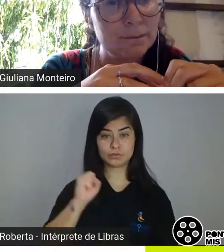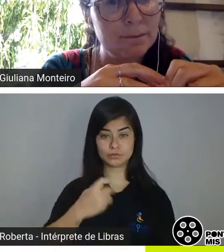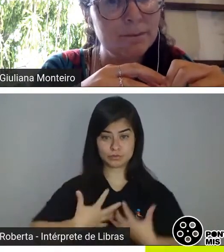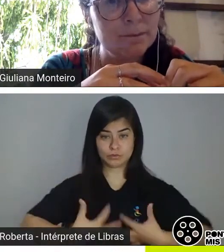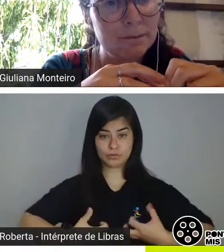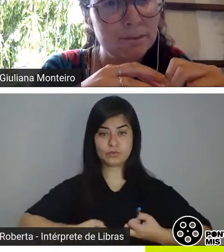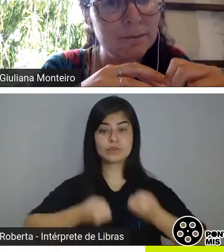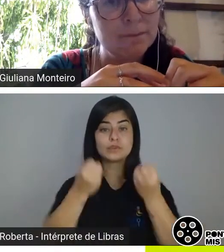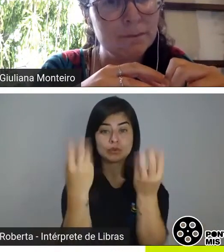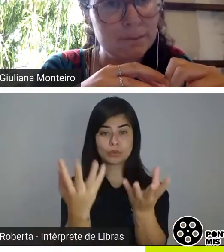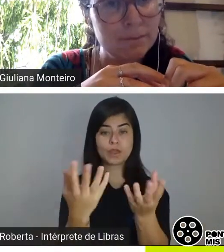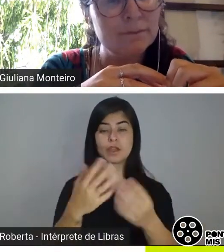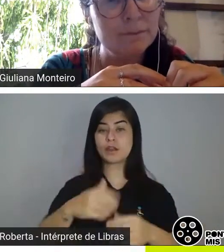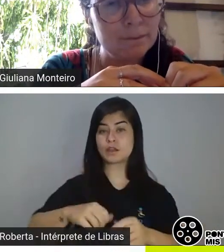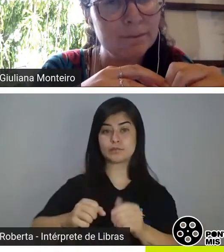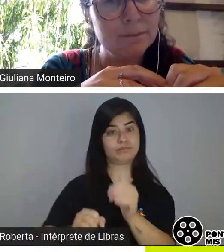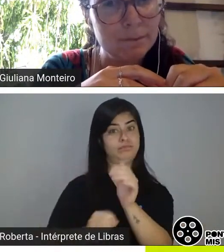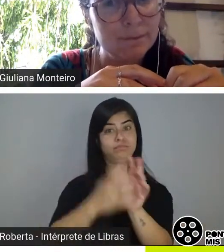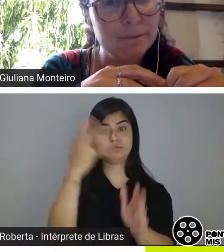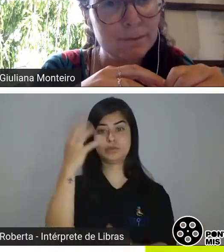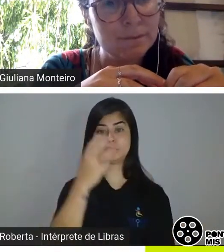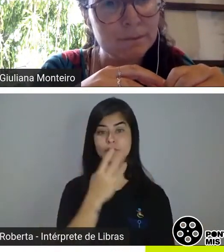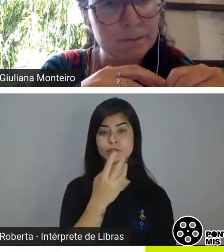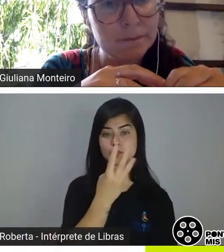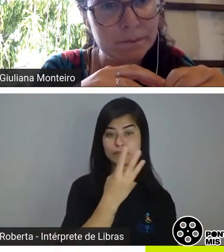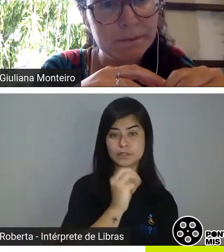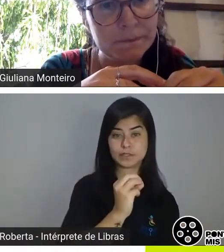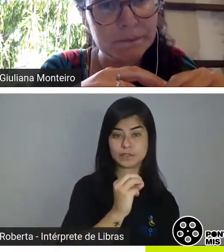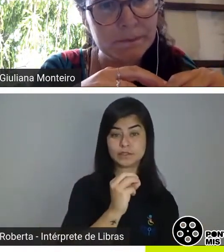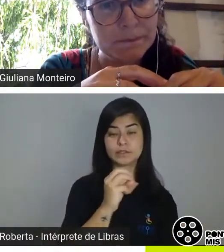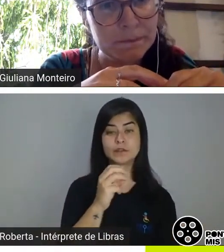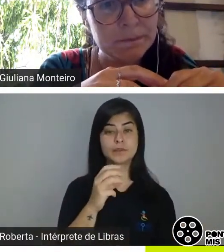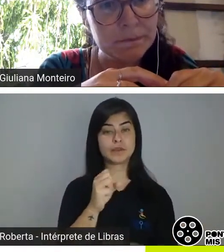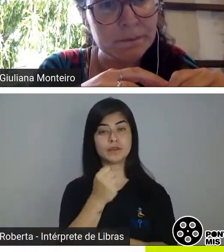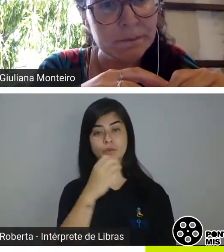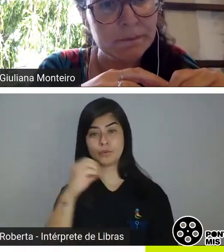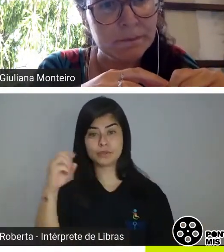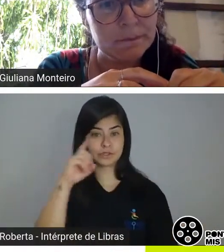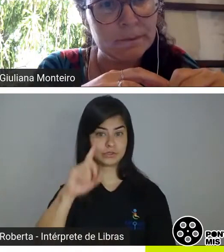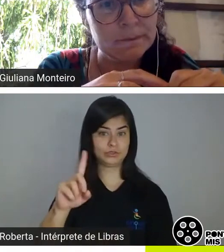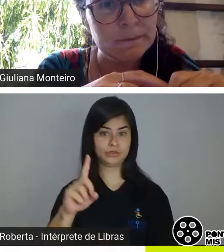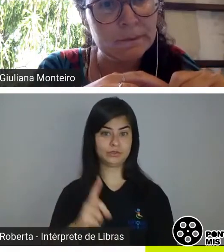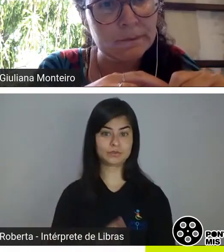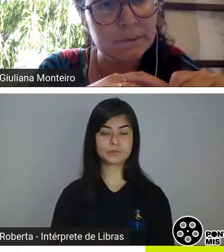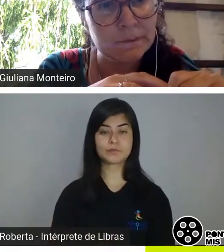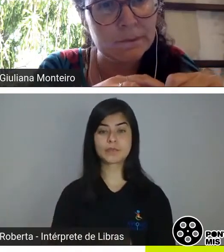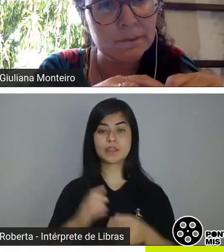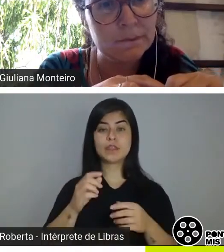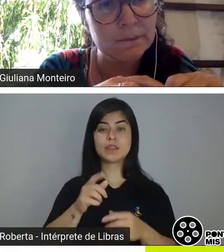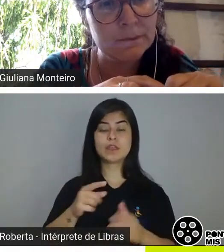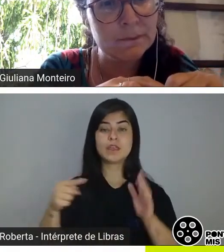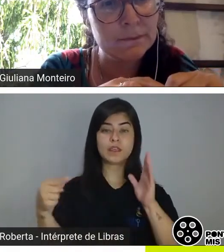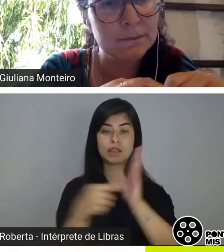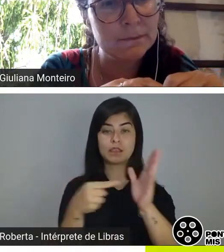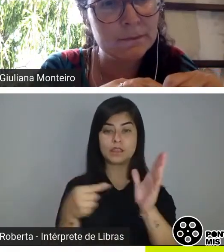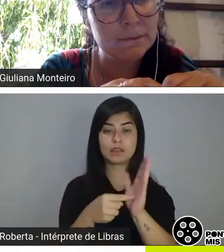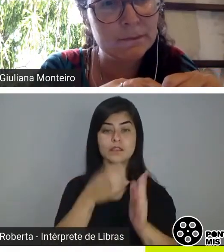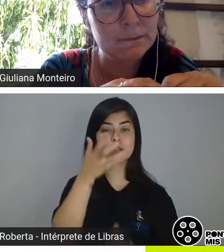dia para 800 por dia. As denúncias de abuso infantil nas